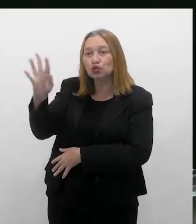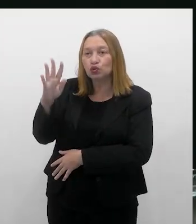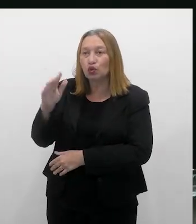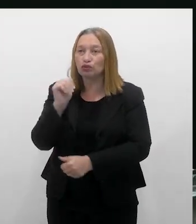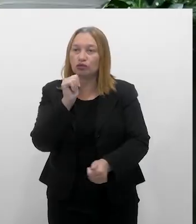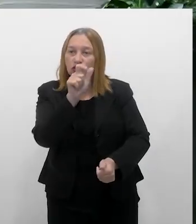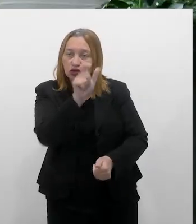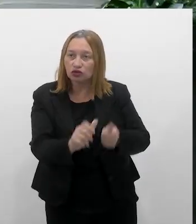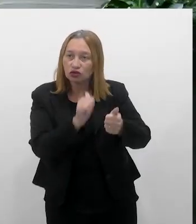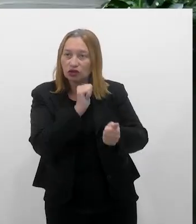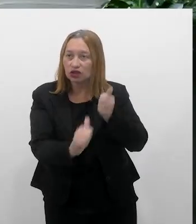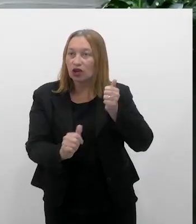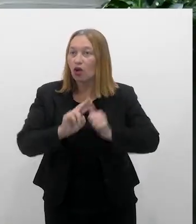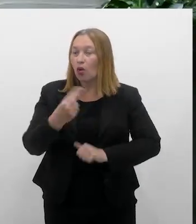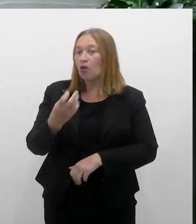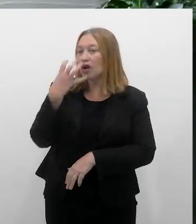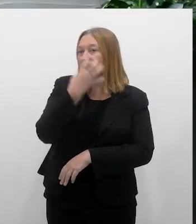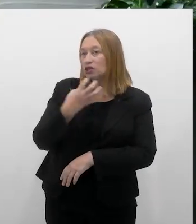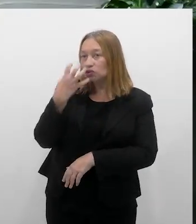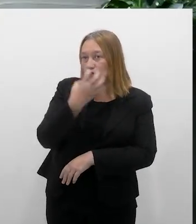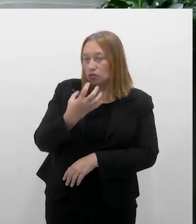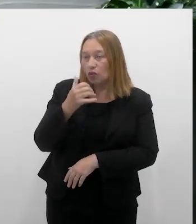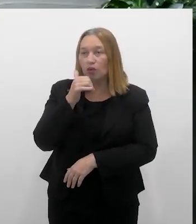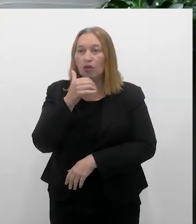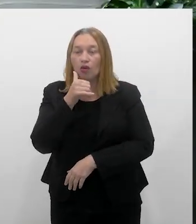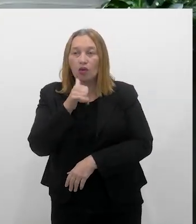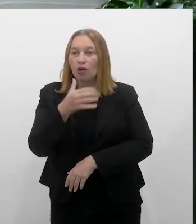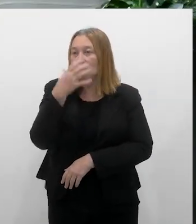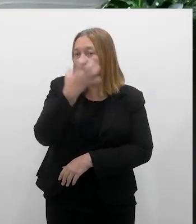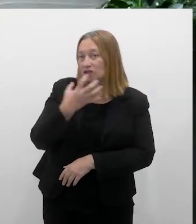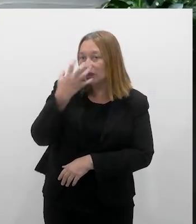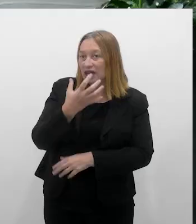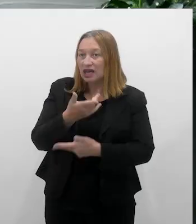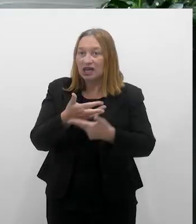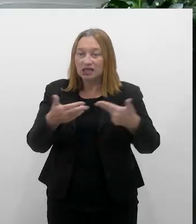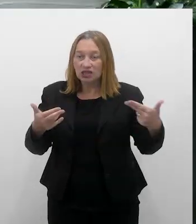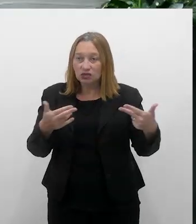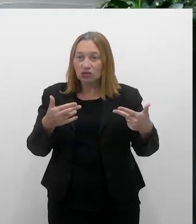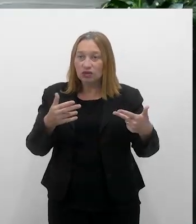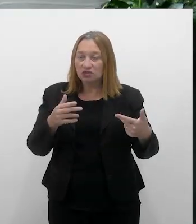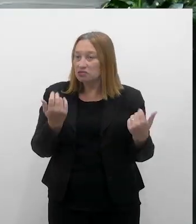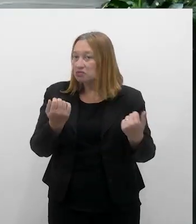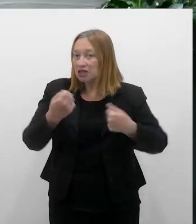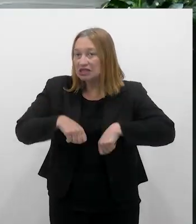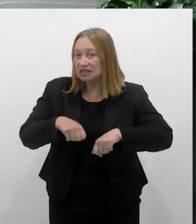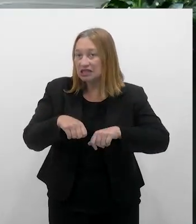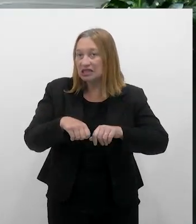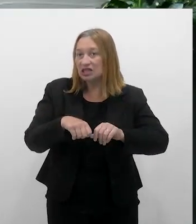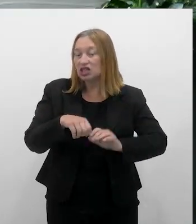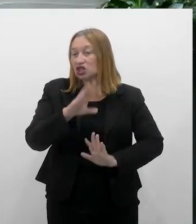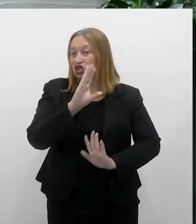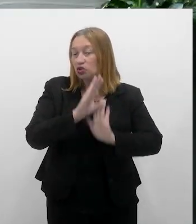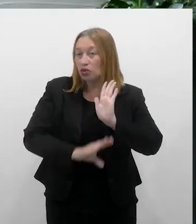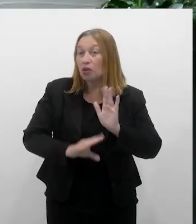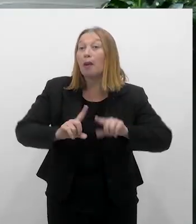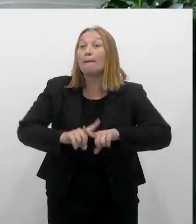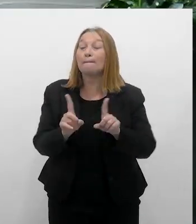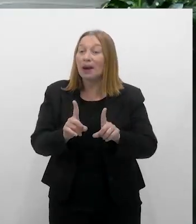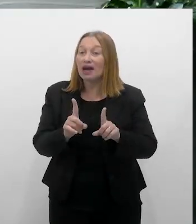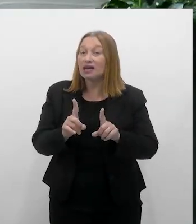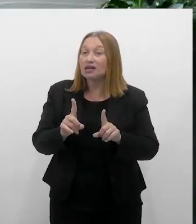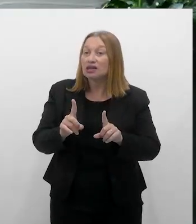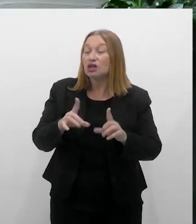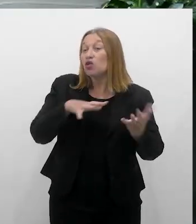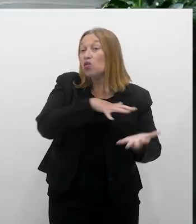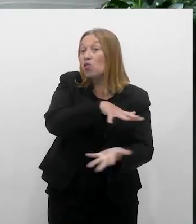um jogador, de ser um cantor, uma cantora, que essas coisas não são mais mensuradas pelo certificado escolar. Mas, no entanto, o